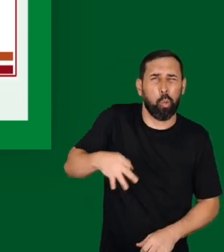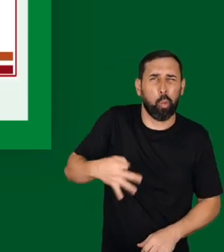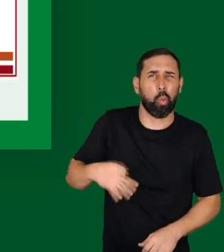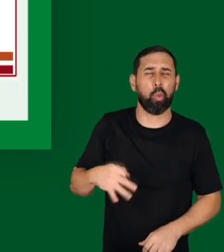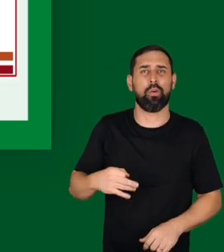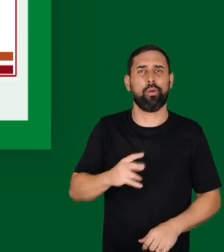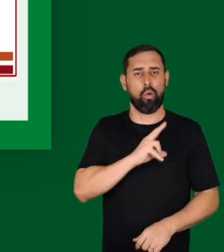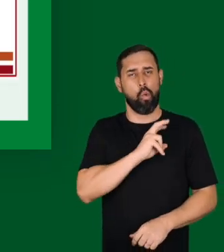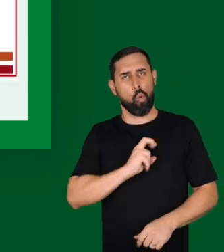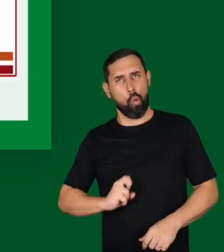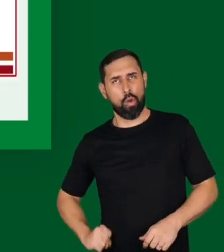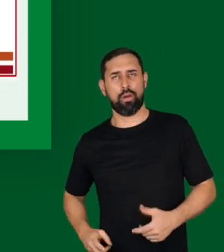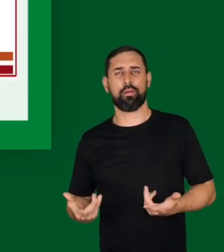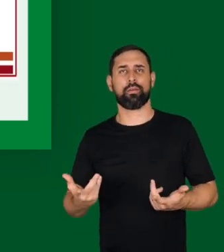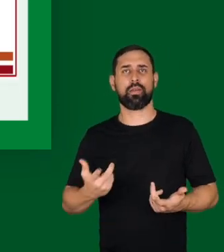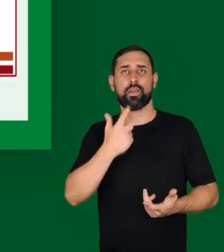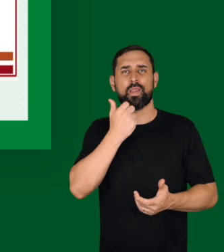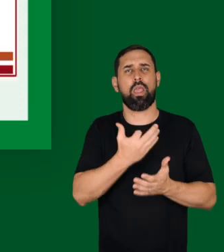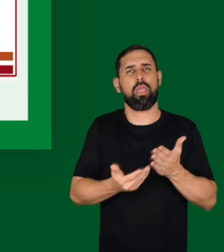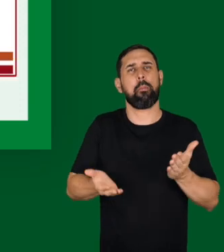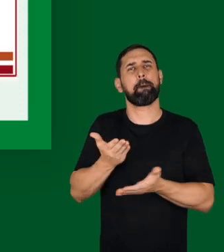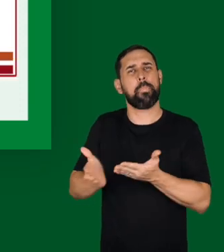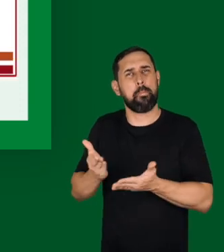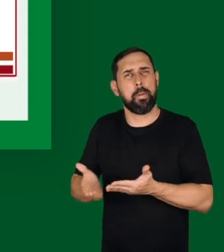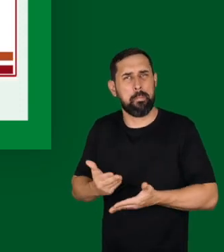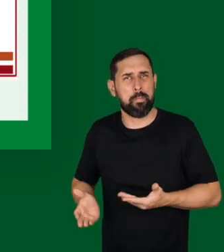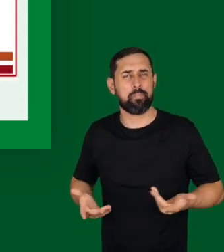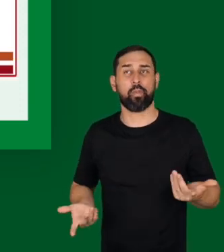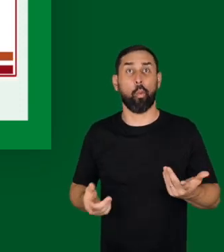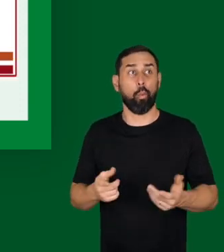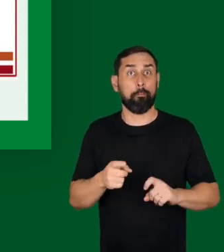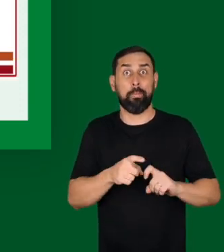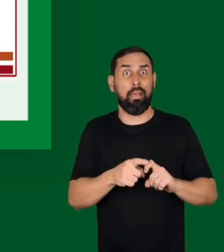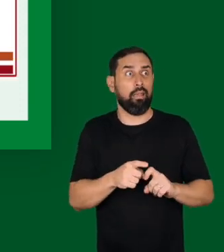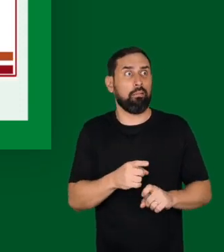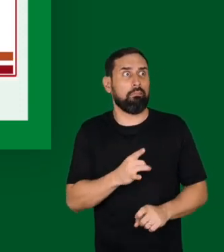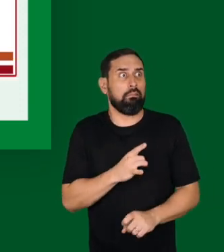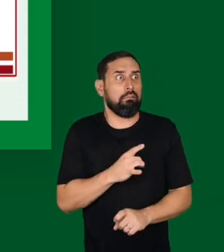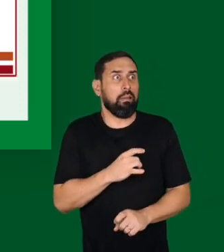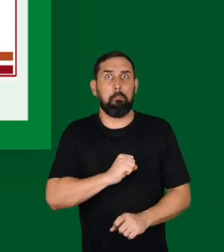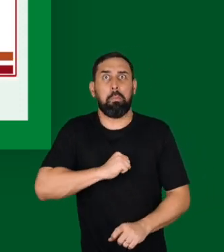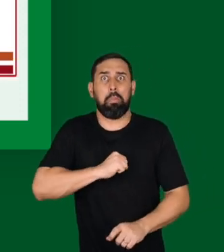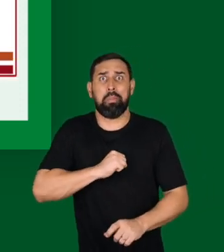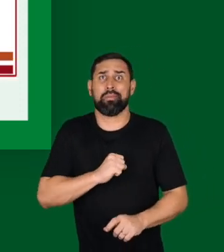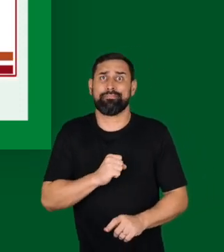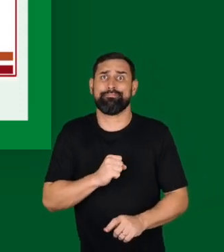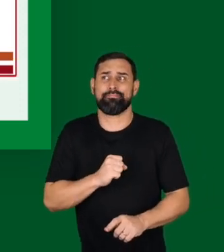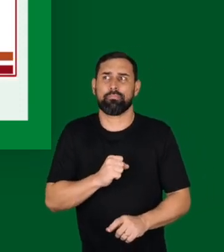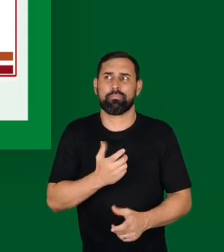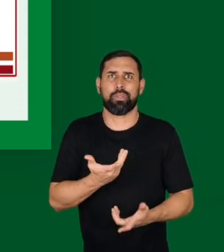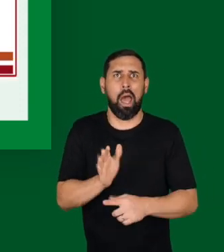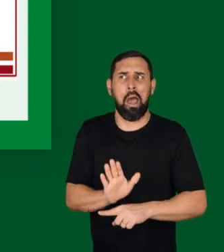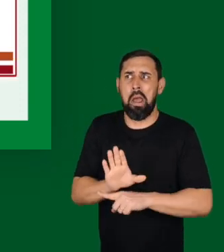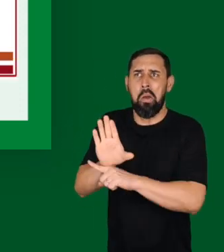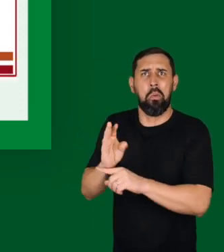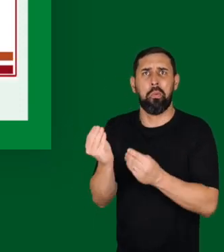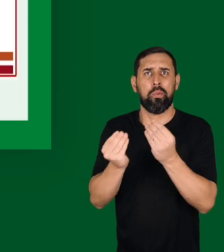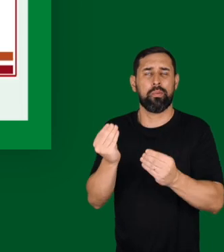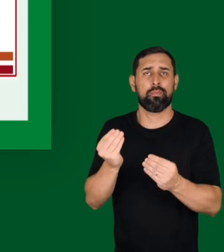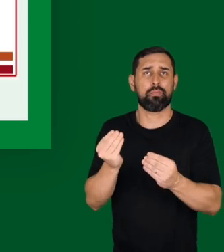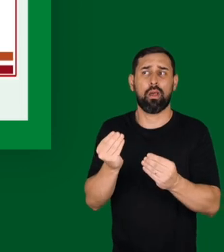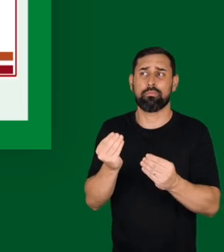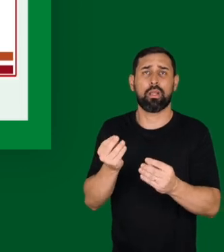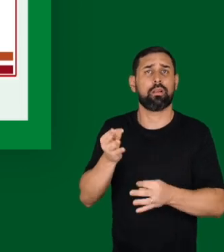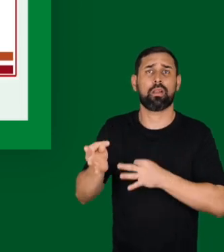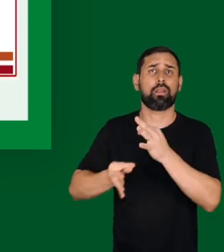perda de volume, sangramento, às vezes a criança está com medo do pediatra, fica taquicárdico. Então, assim, o que a gente vai fazer numa